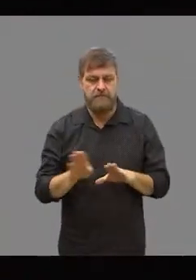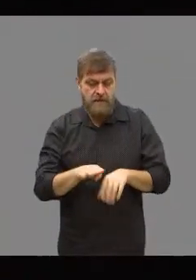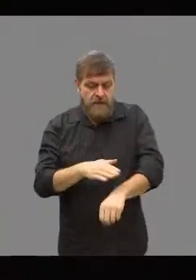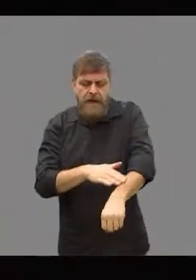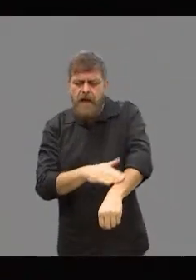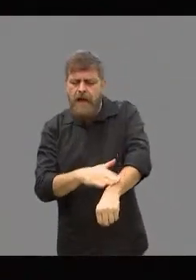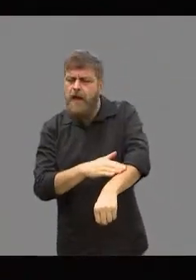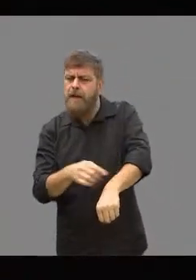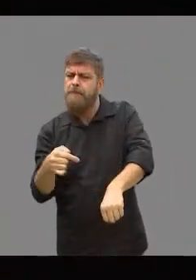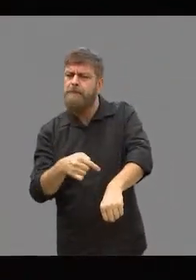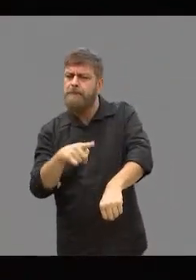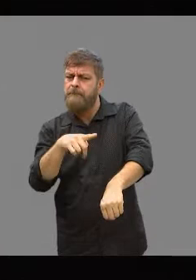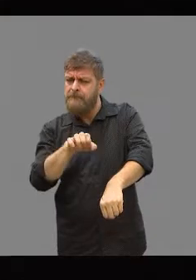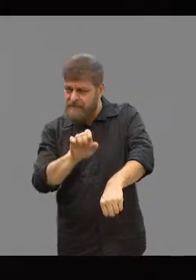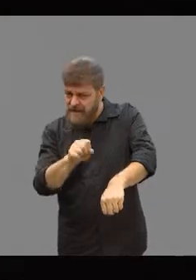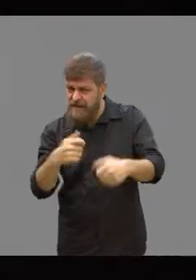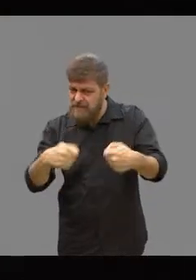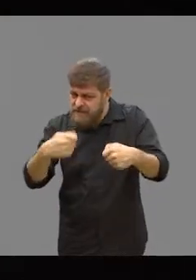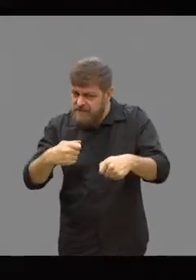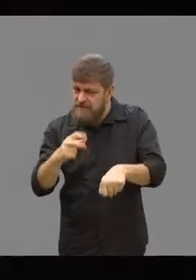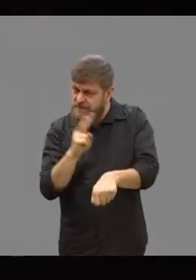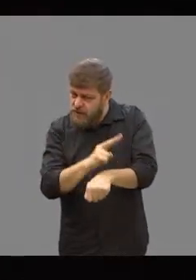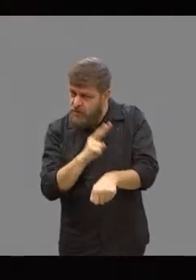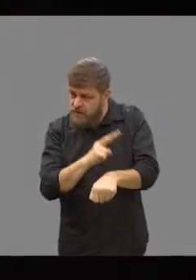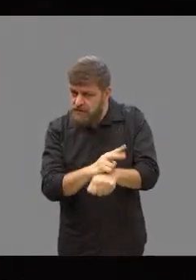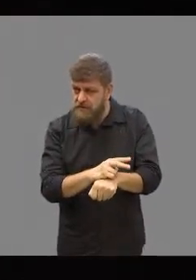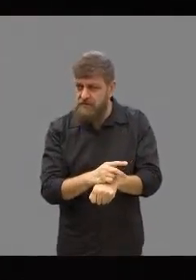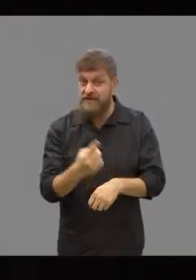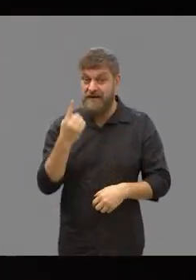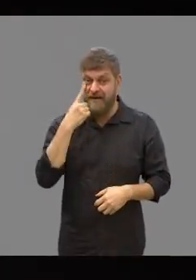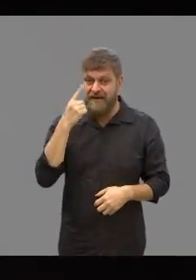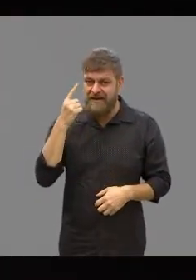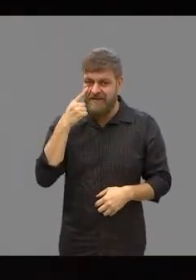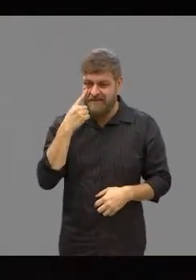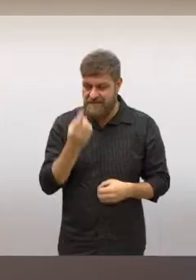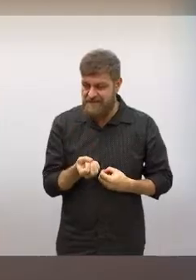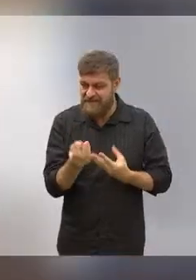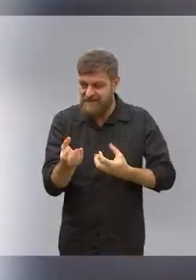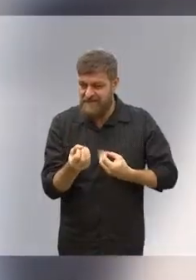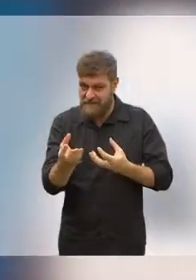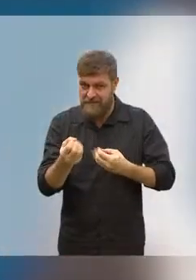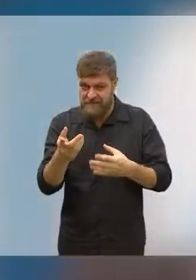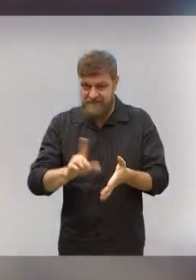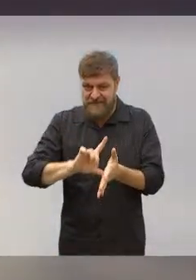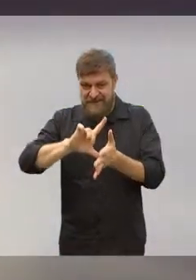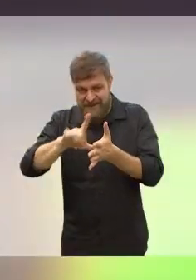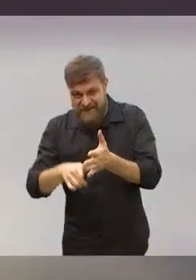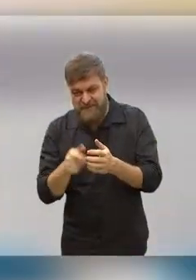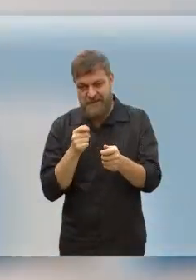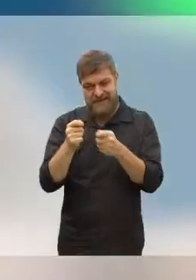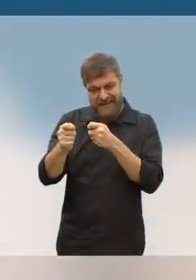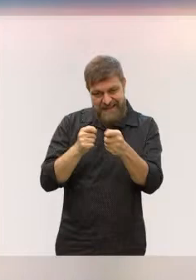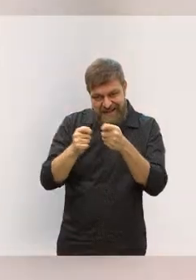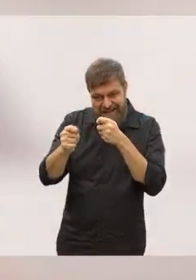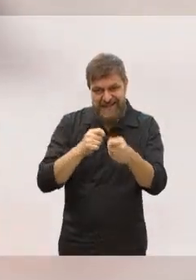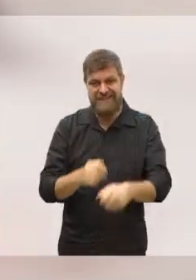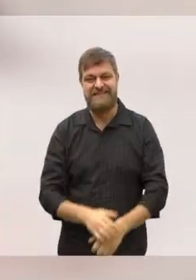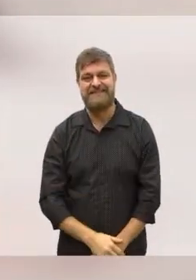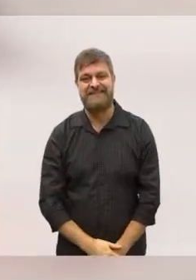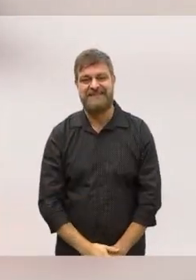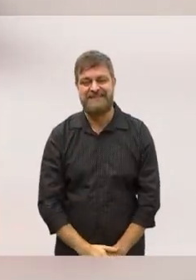pele? Também precisa de proteção? Você confere esta e outras informações no próximo